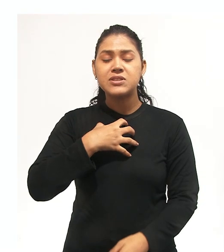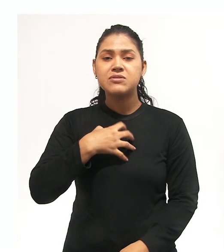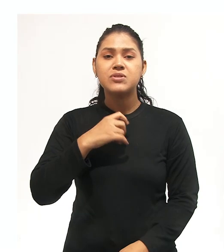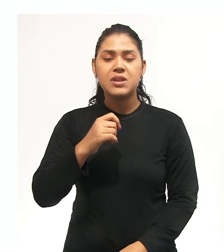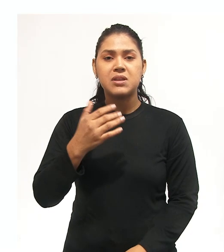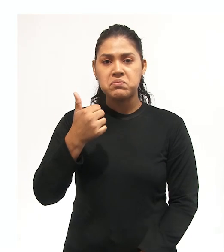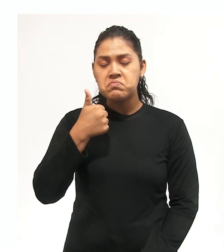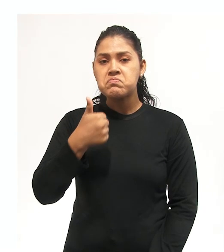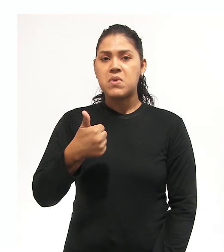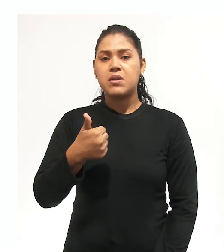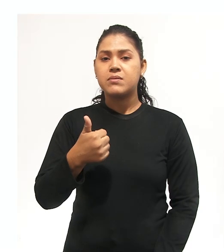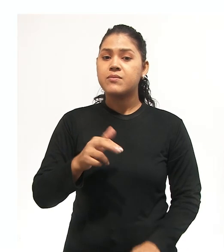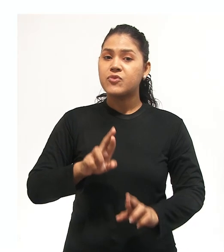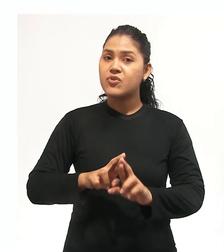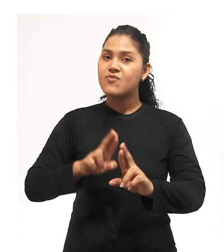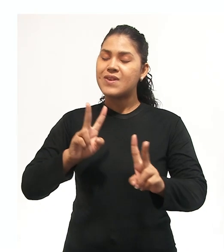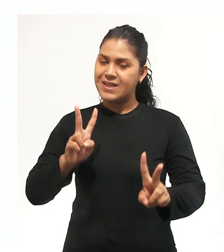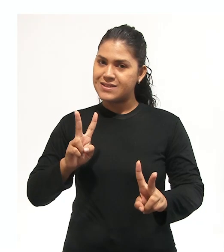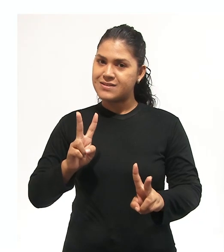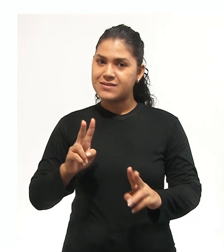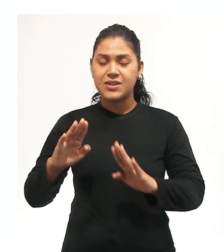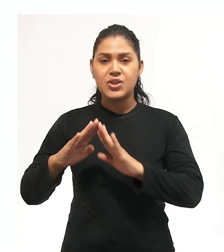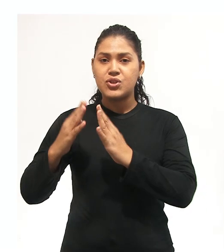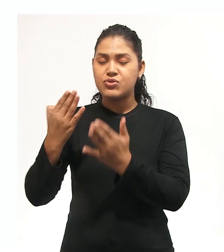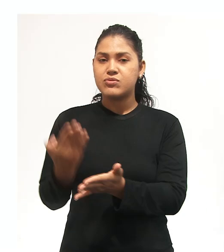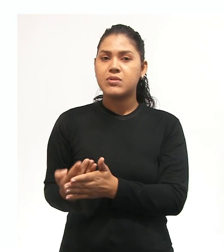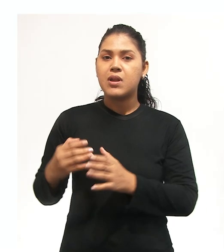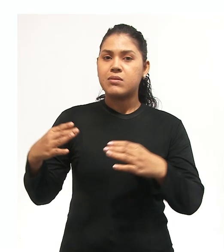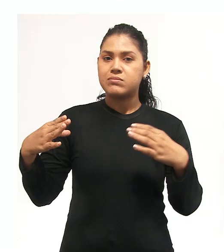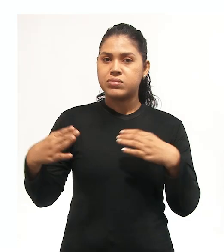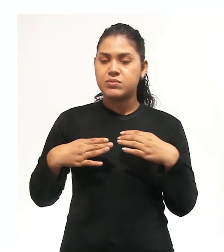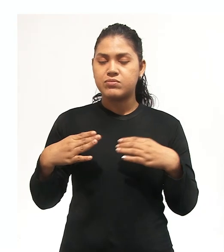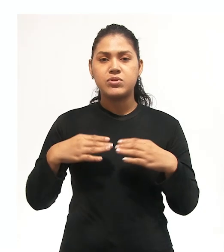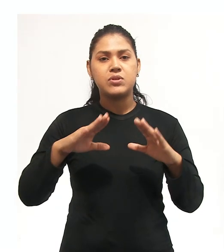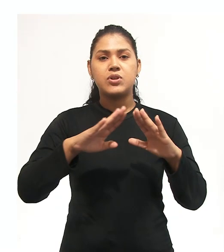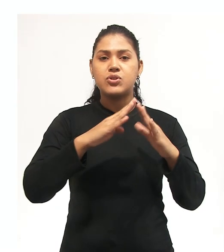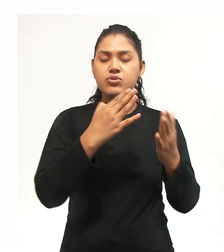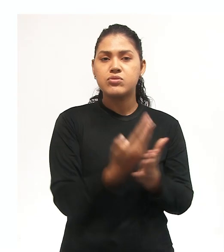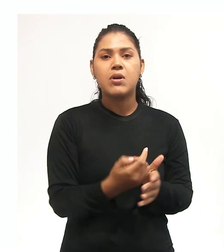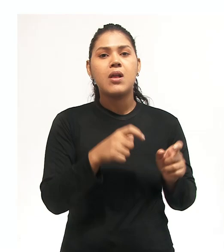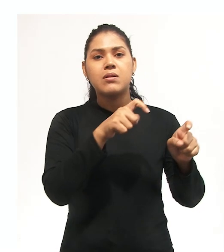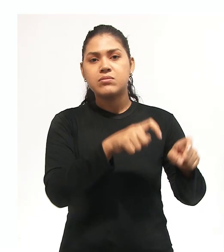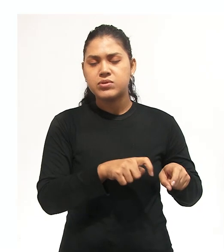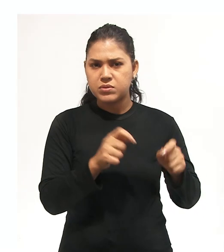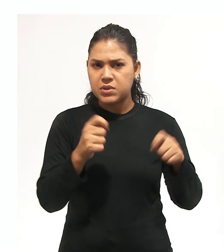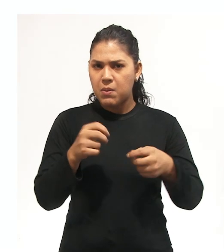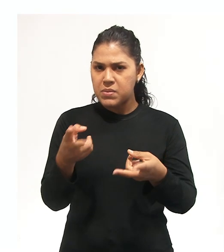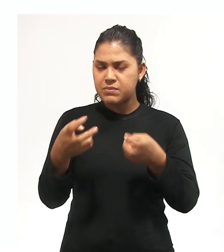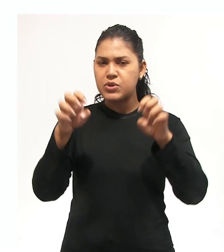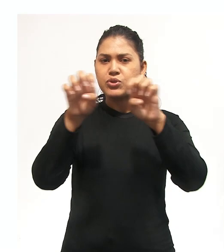conforto diferente. Então, até mesmo a estrutura da sala, você